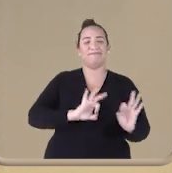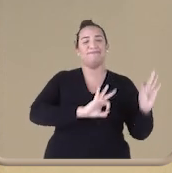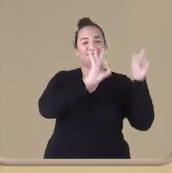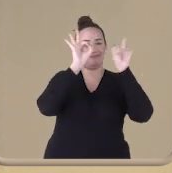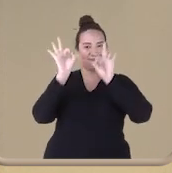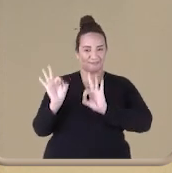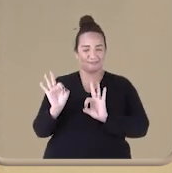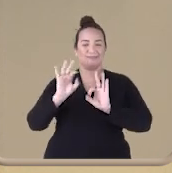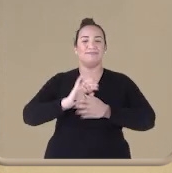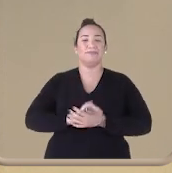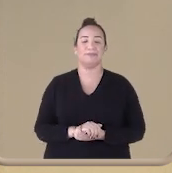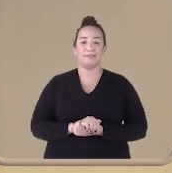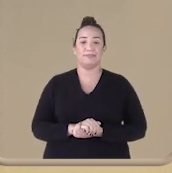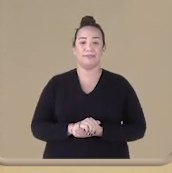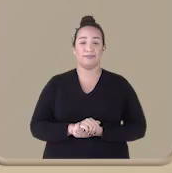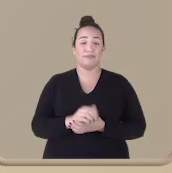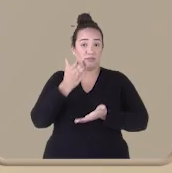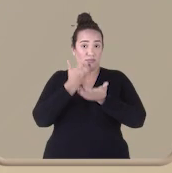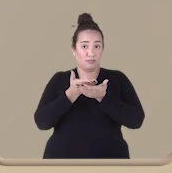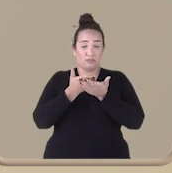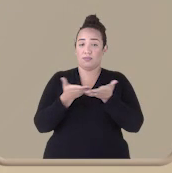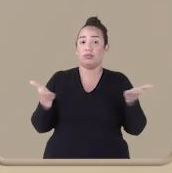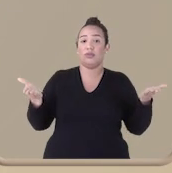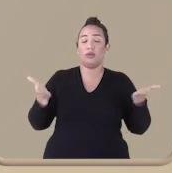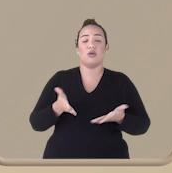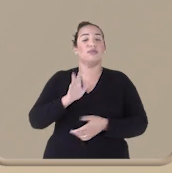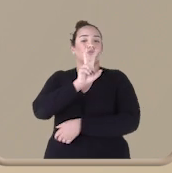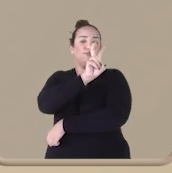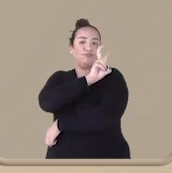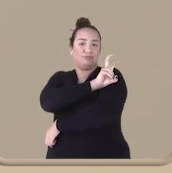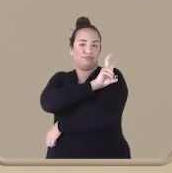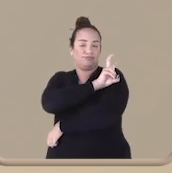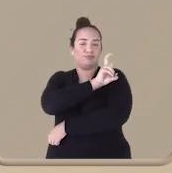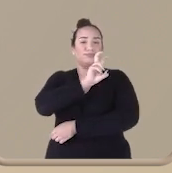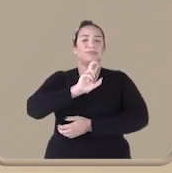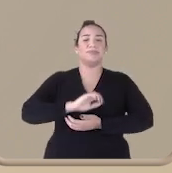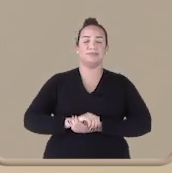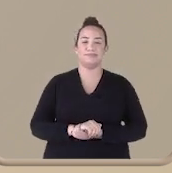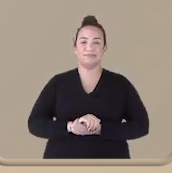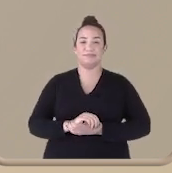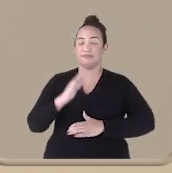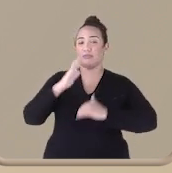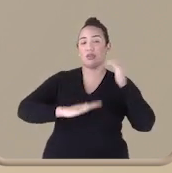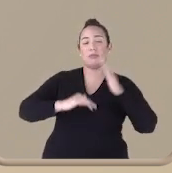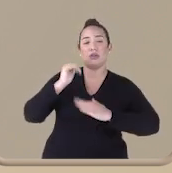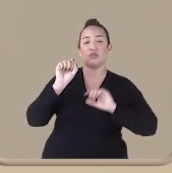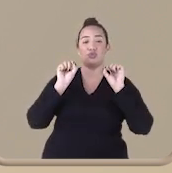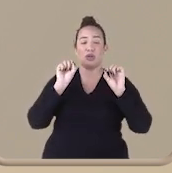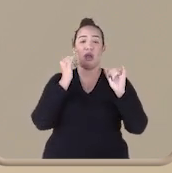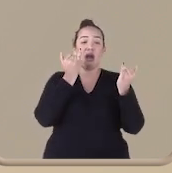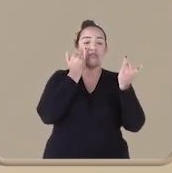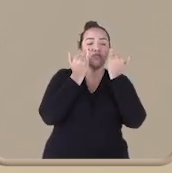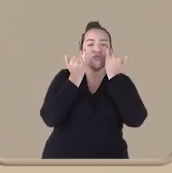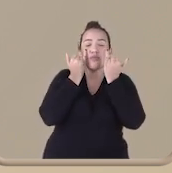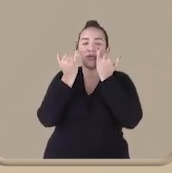às professoras que estão acompanhando a nossa aula. Essa aula é do 5º ano do Ensino Fundamental Anos Iniciais. Trabalha a